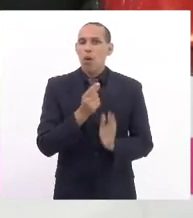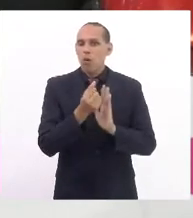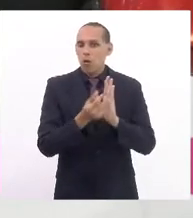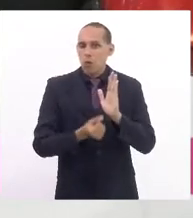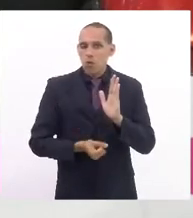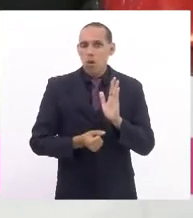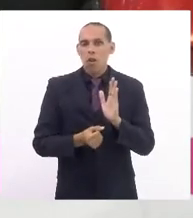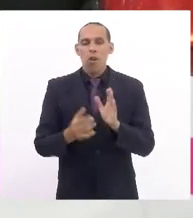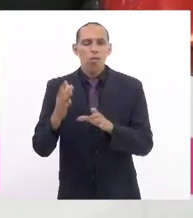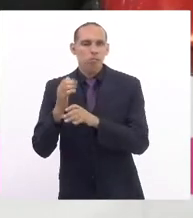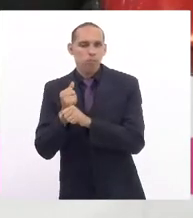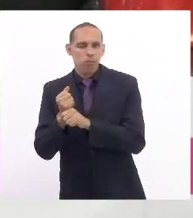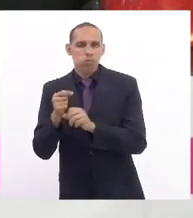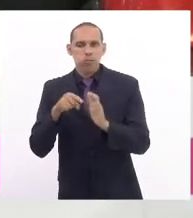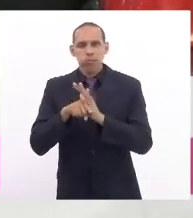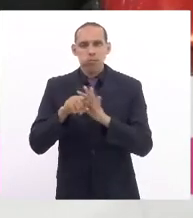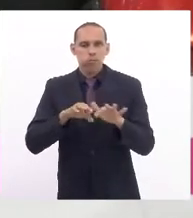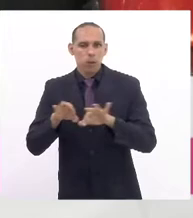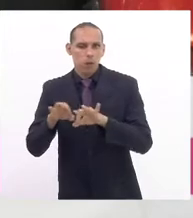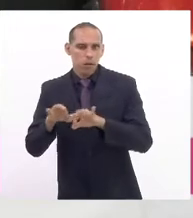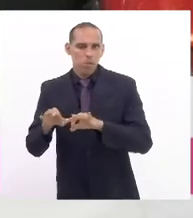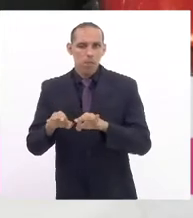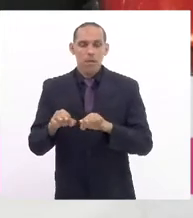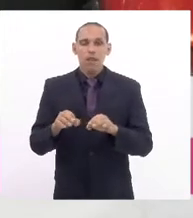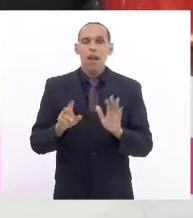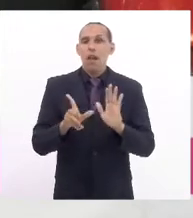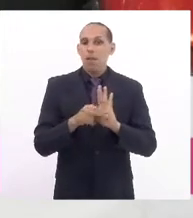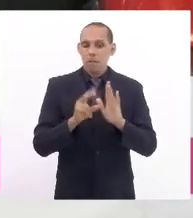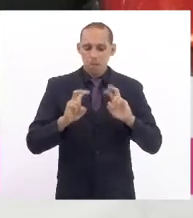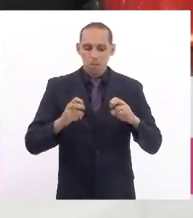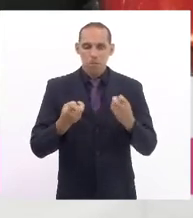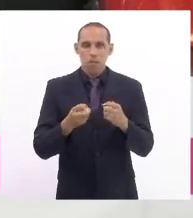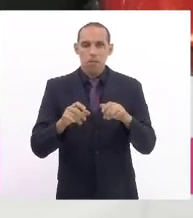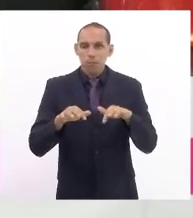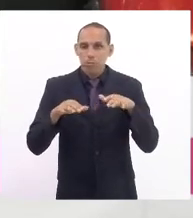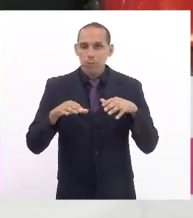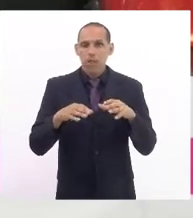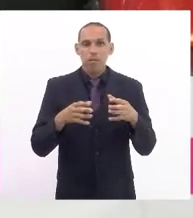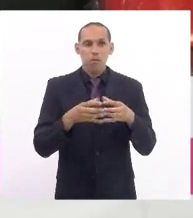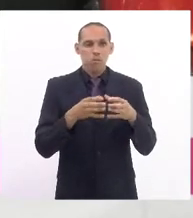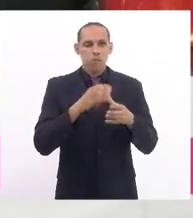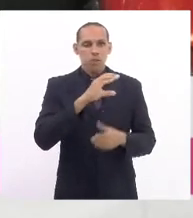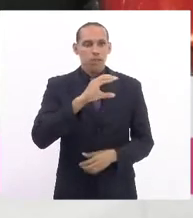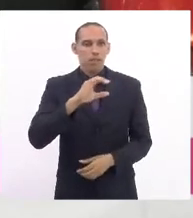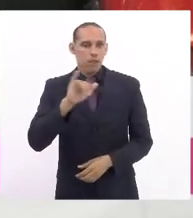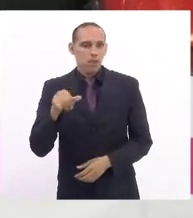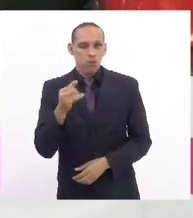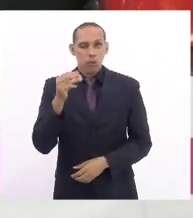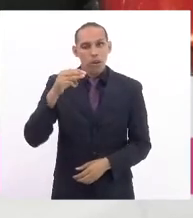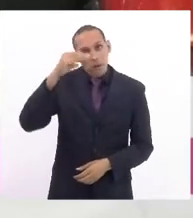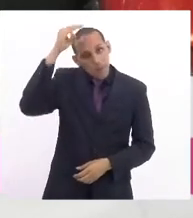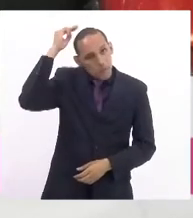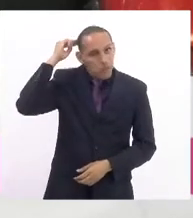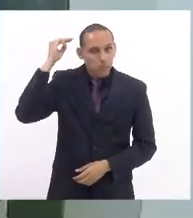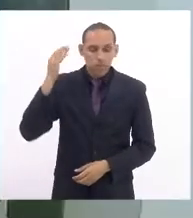fiscalização financeira e controle, as emendas de plenário. Para emitir para a licença pela comissão de Constituição e Justiça, deputado Márcio Pacheco.